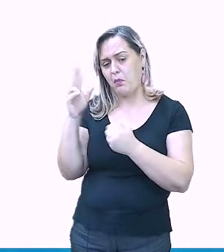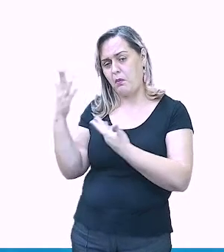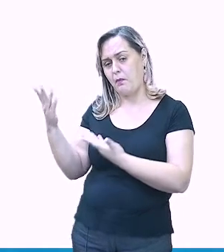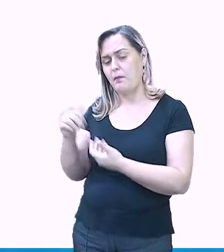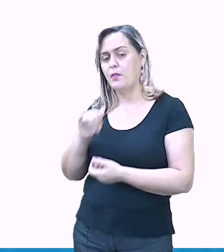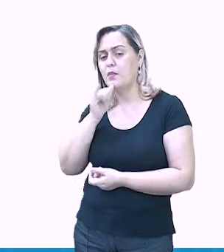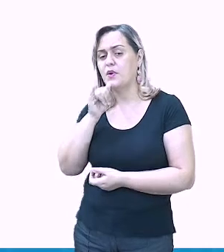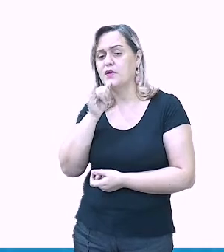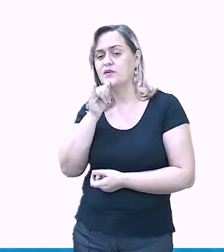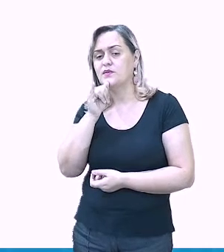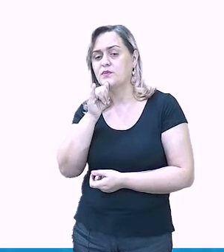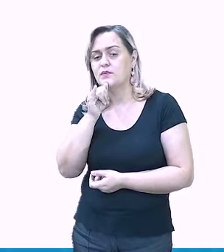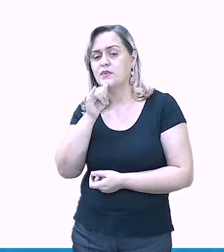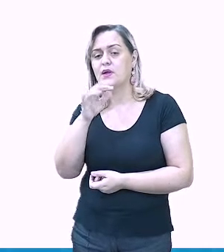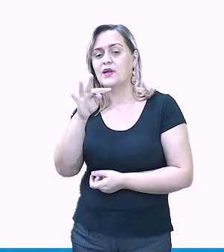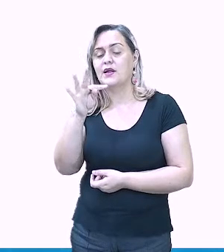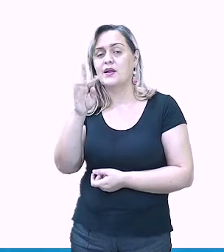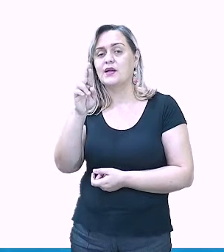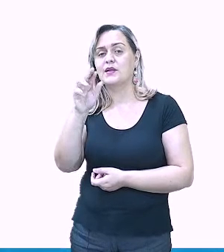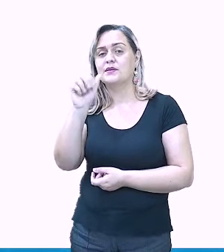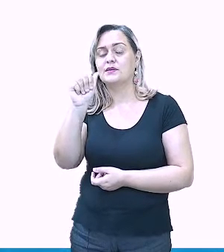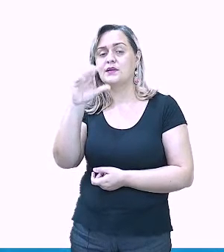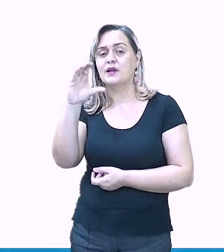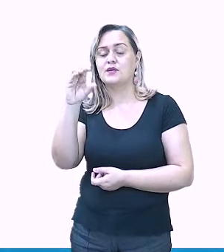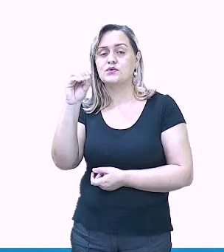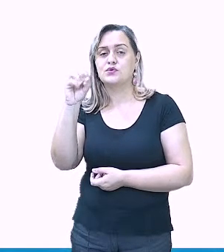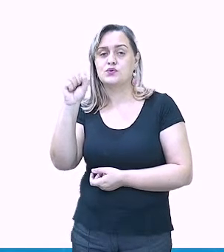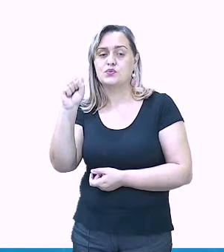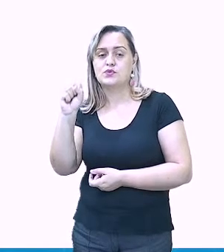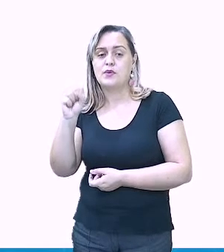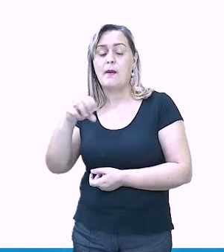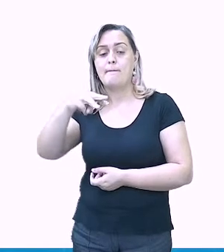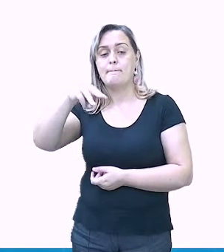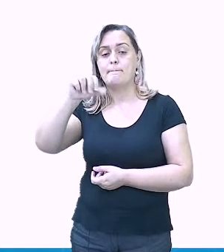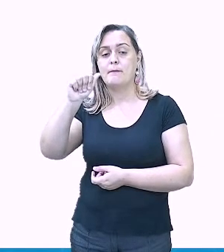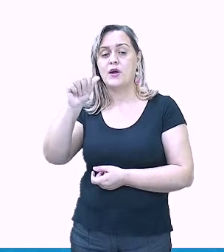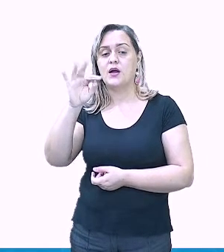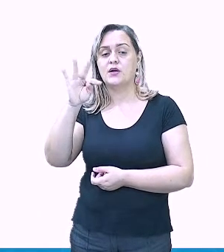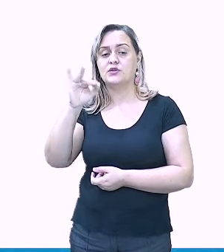assim, traços matinais, a gente poderia colocar o quê?